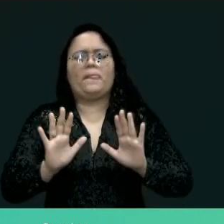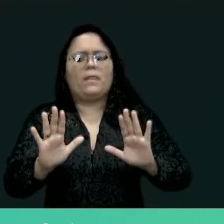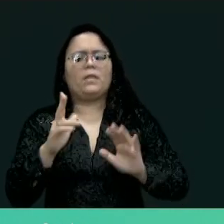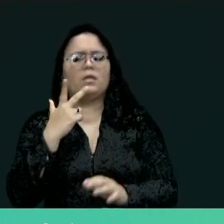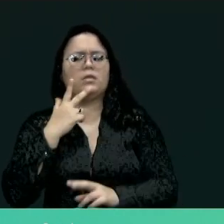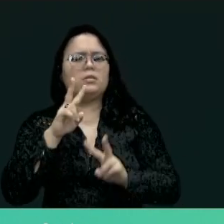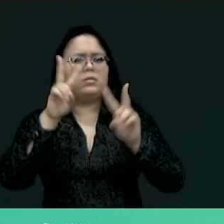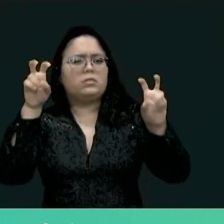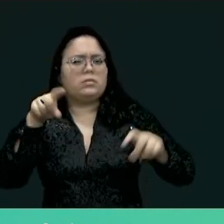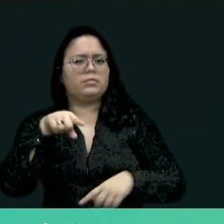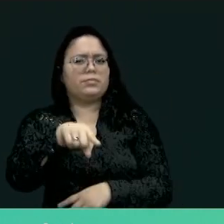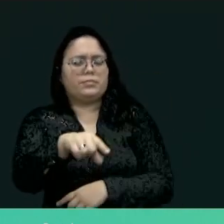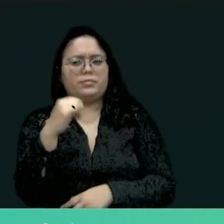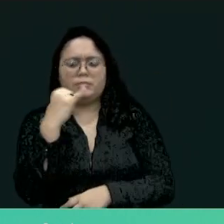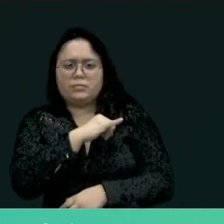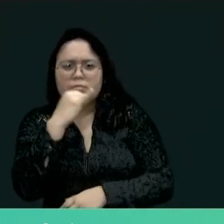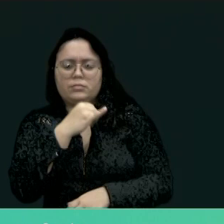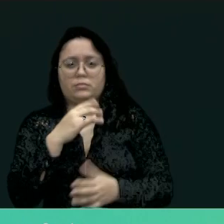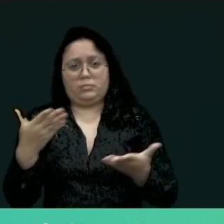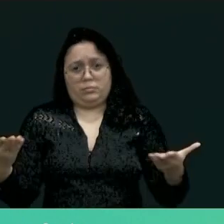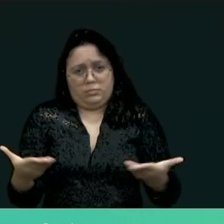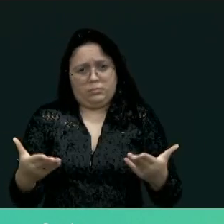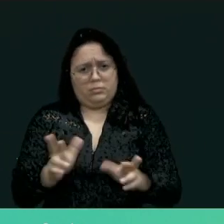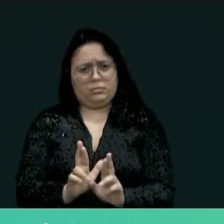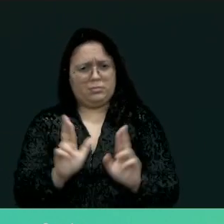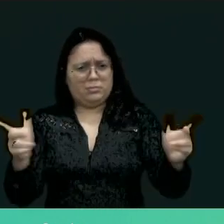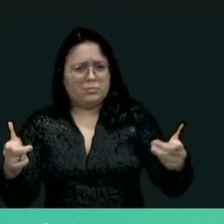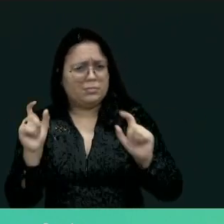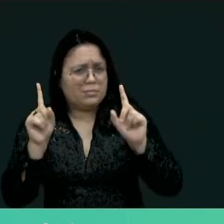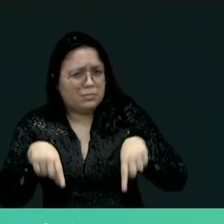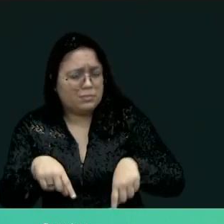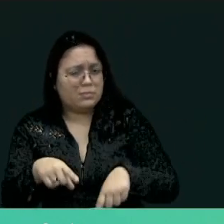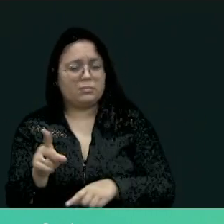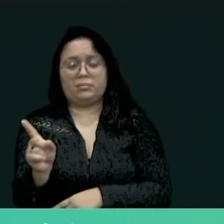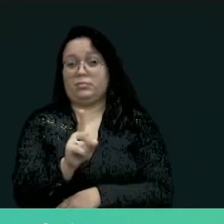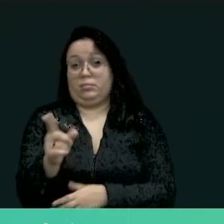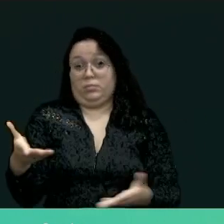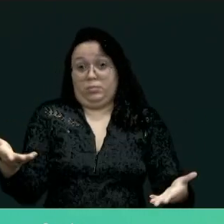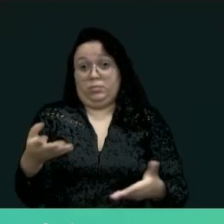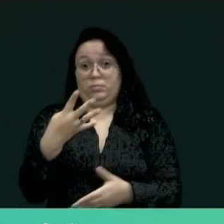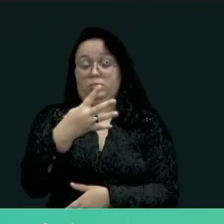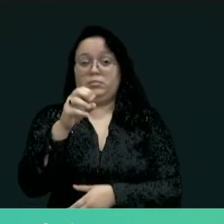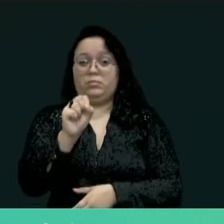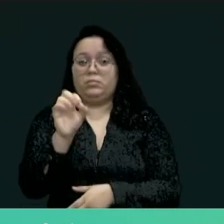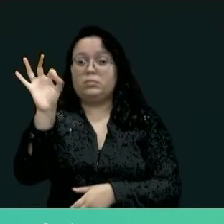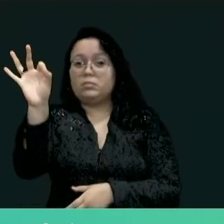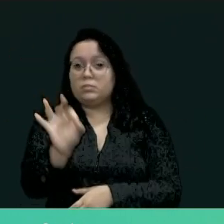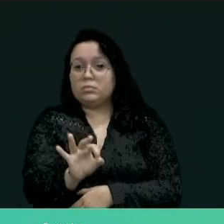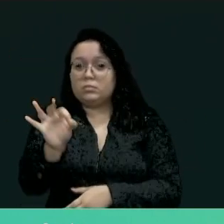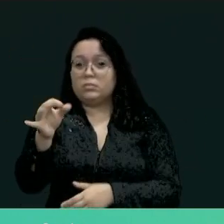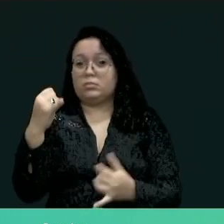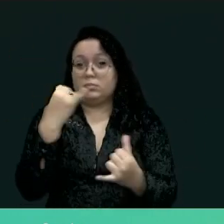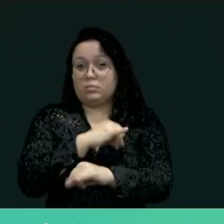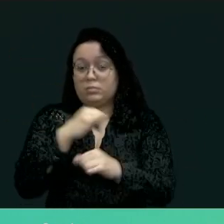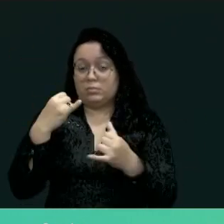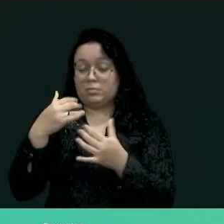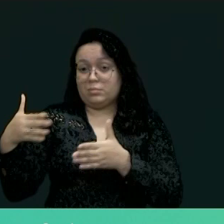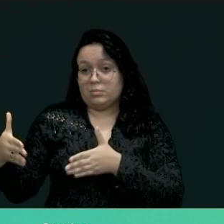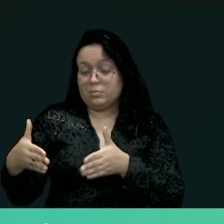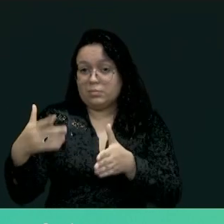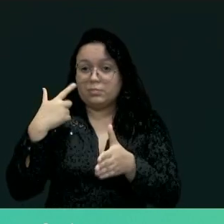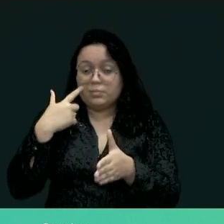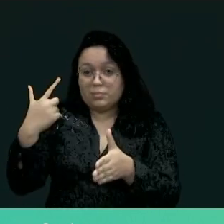energética, a situação também não é diferente. Hoje, cerca de 48% da nossa matriz energética, entende-se